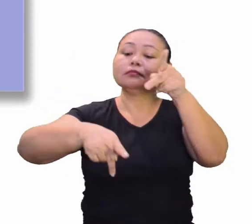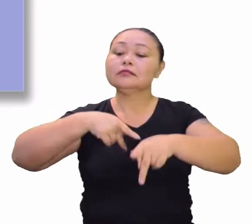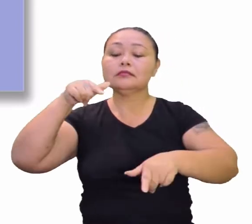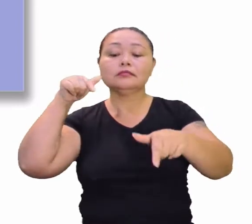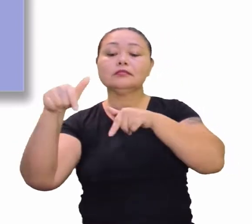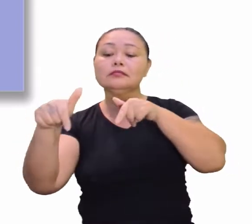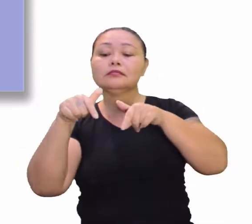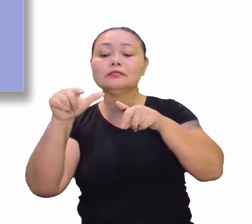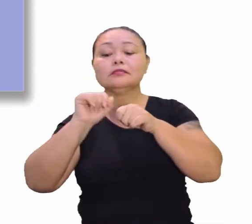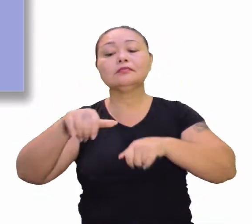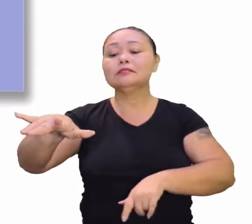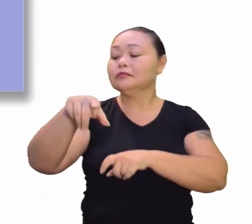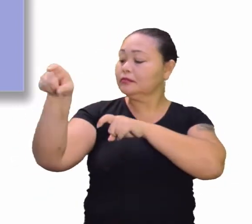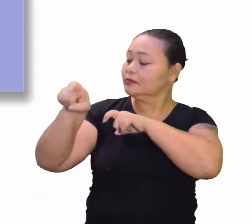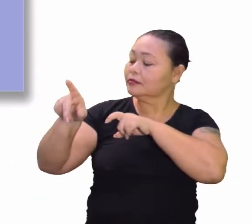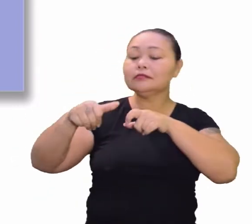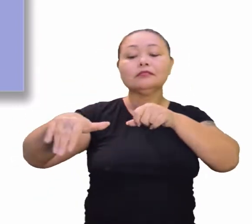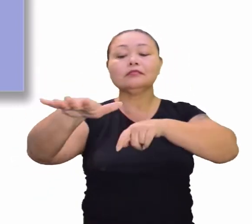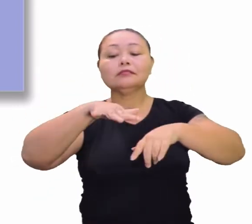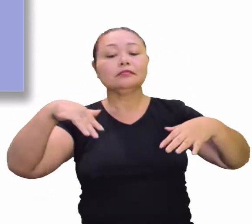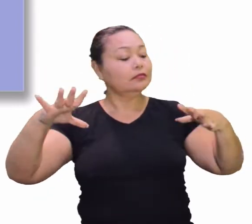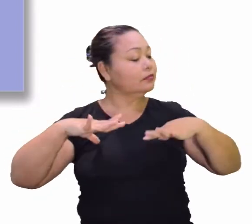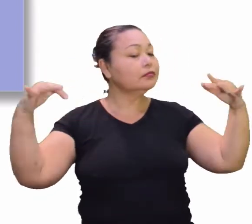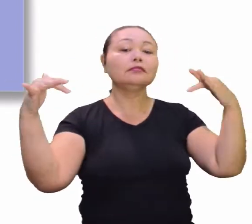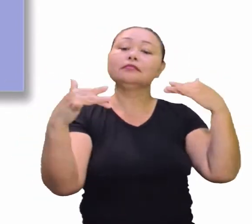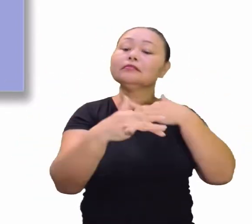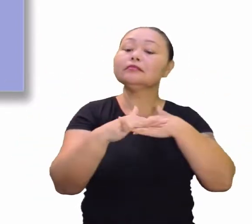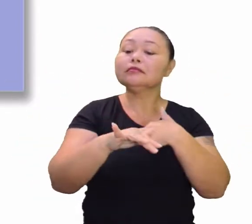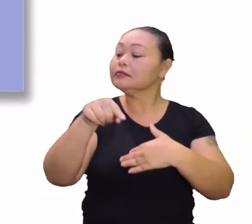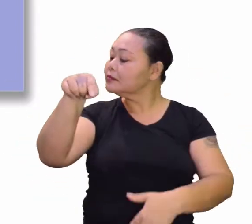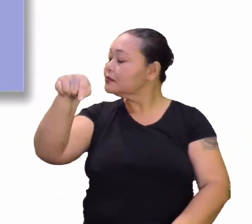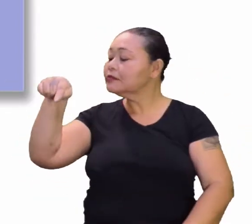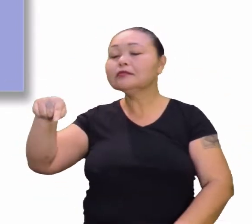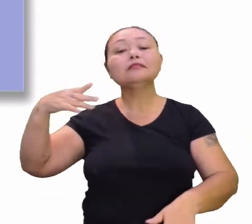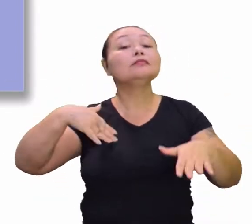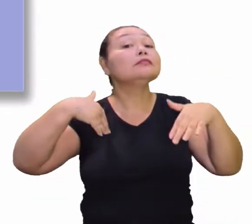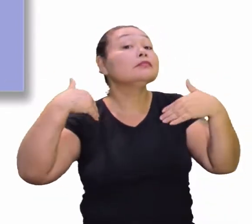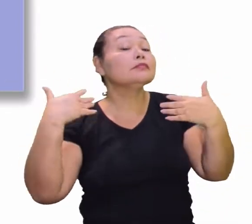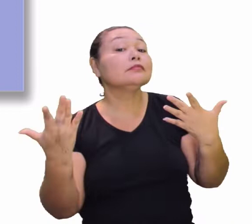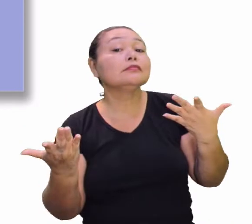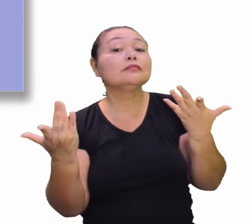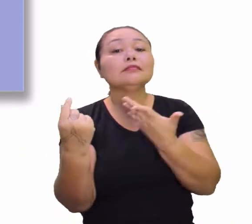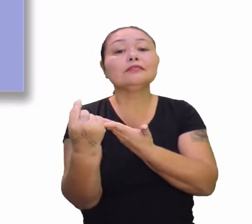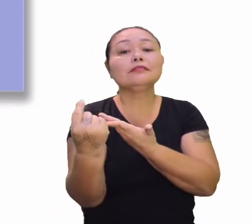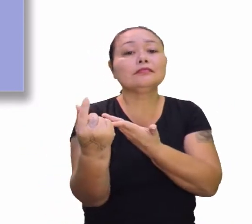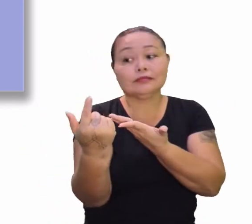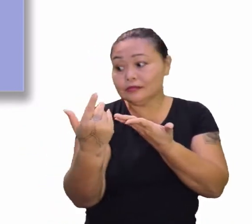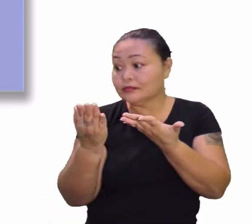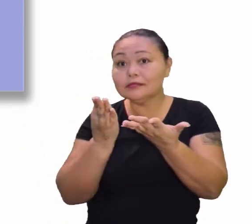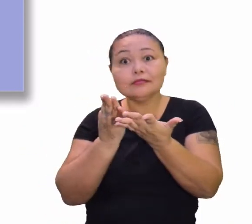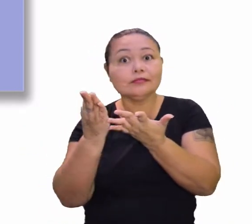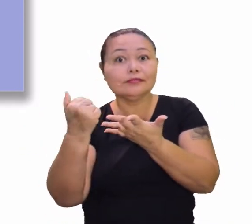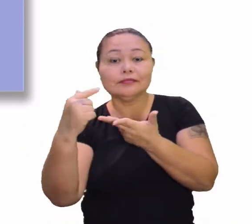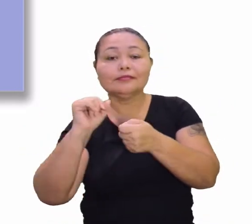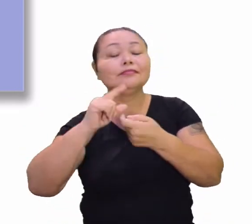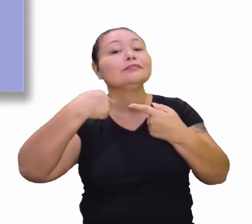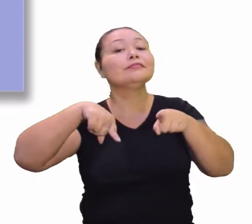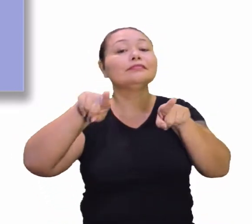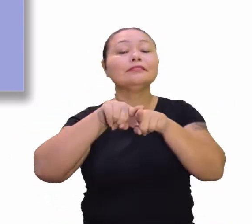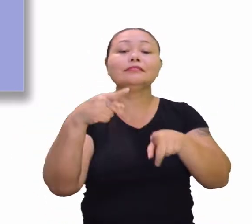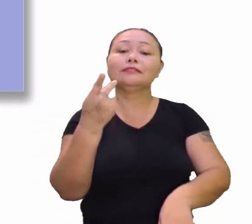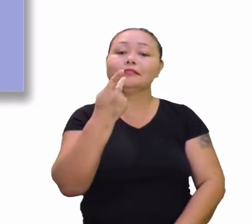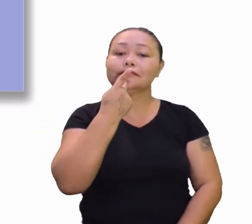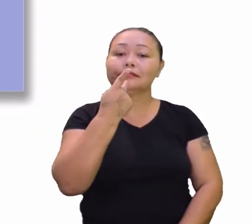população trabalhando, se é na área rural, se é na área da urbana, em quais setores da economia. Iremos falar